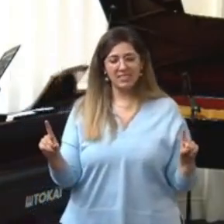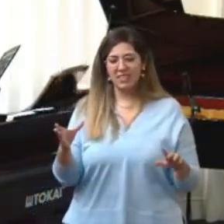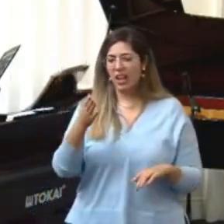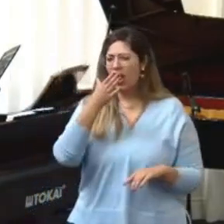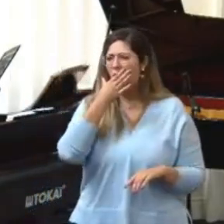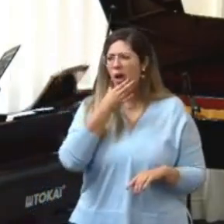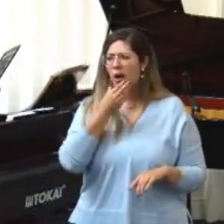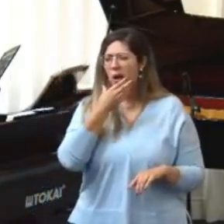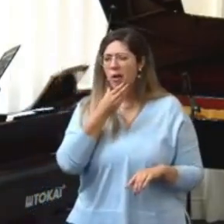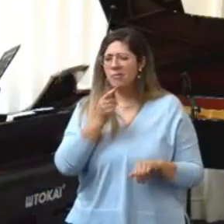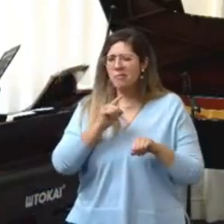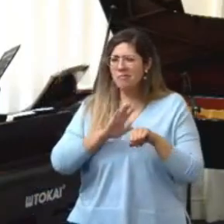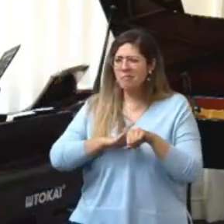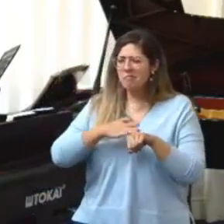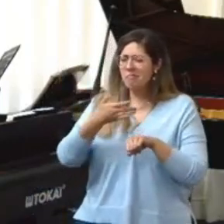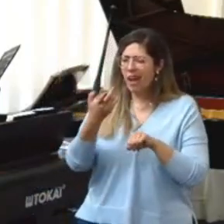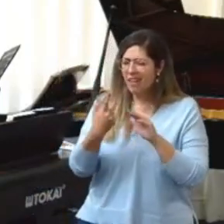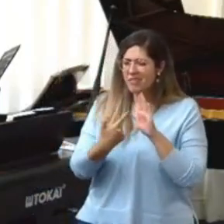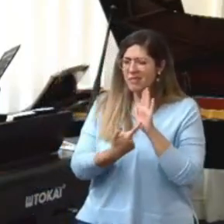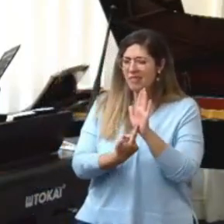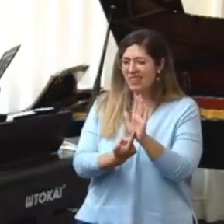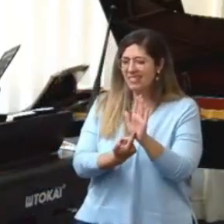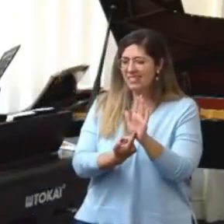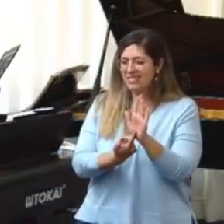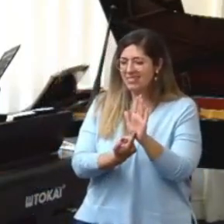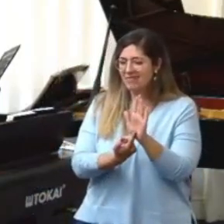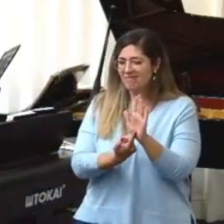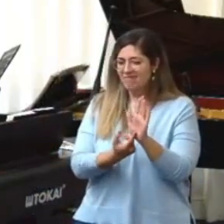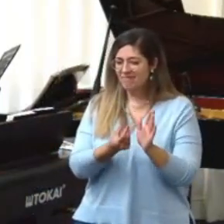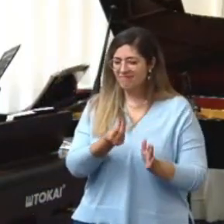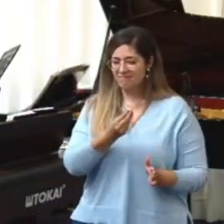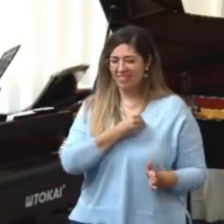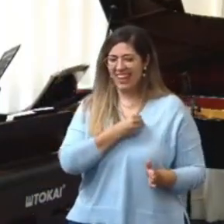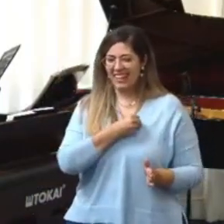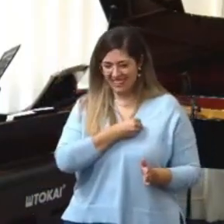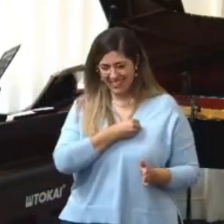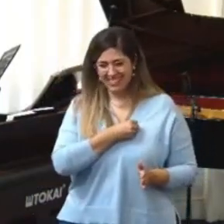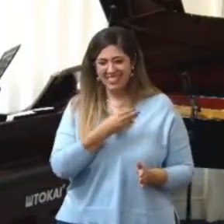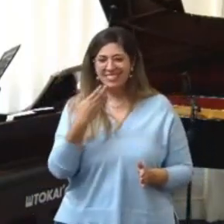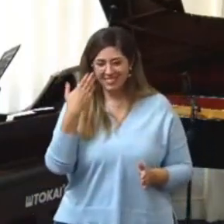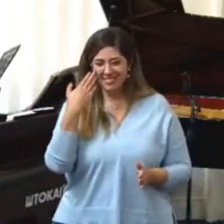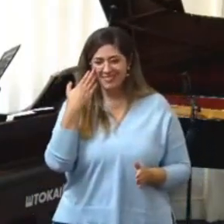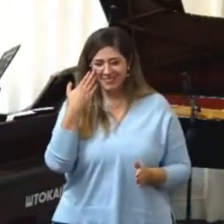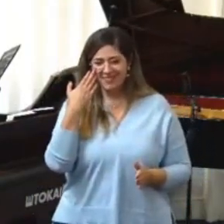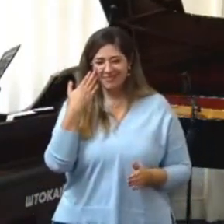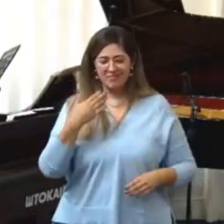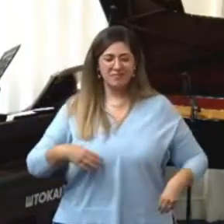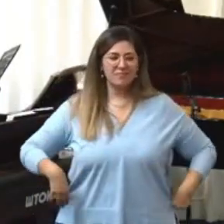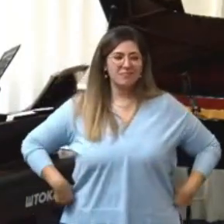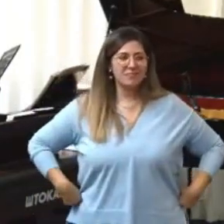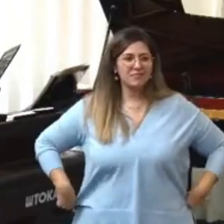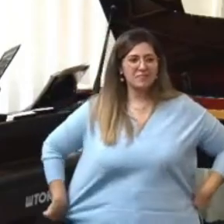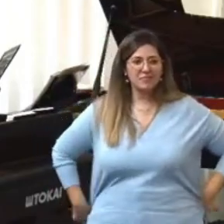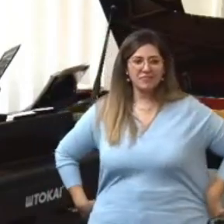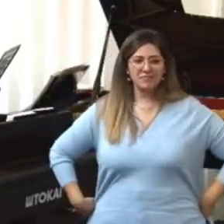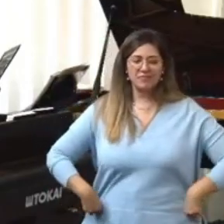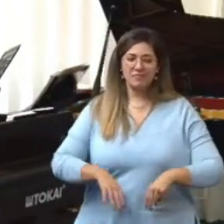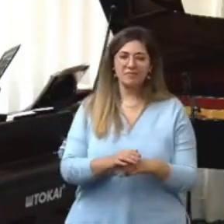que mais aparece dele é a sua fragilidade. Como nós vemos isso? Nós vemos isso a partir aqui do